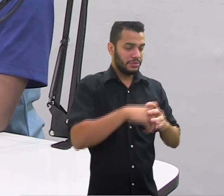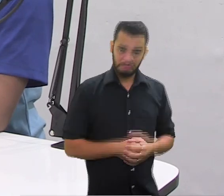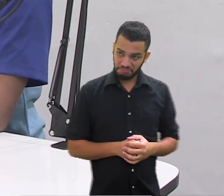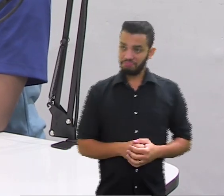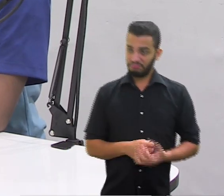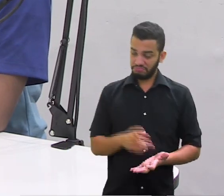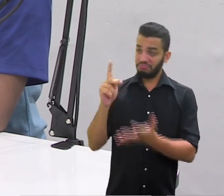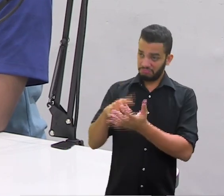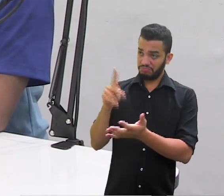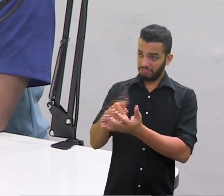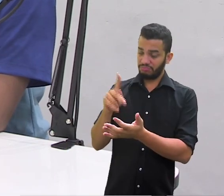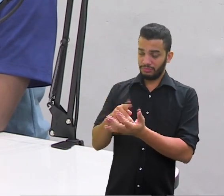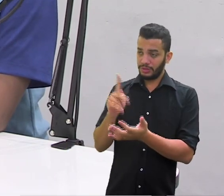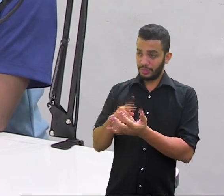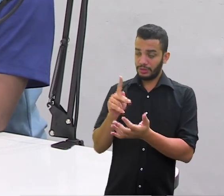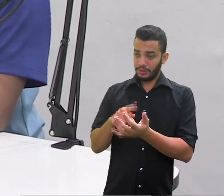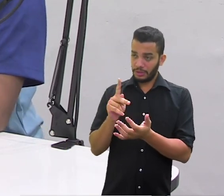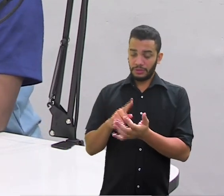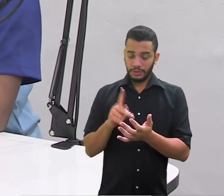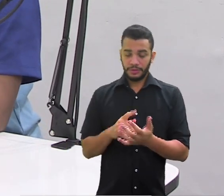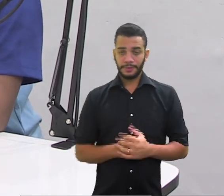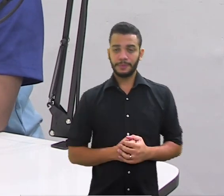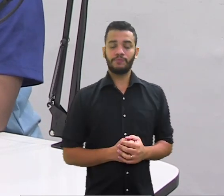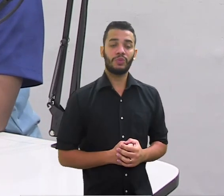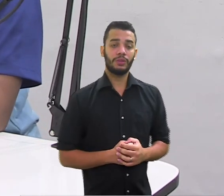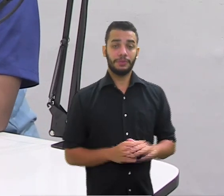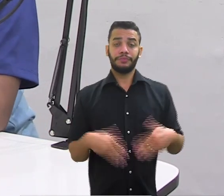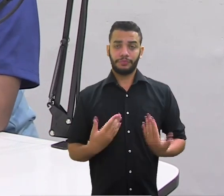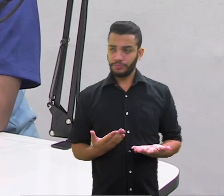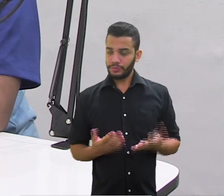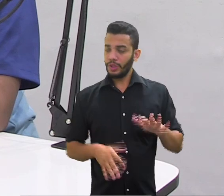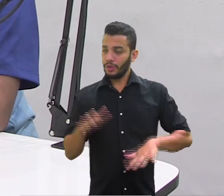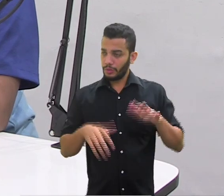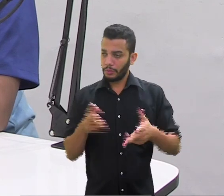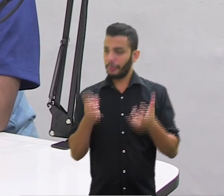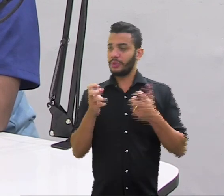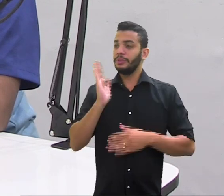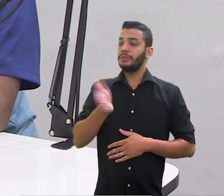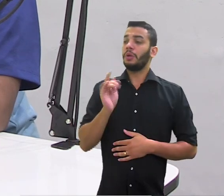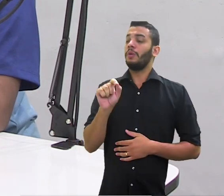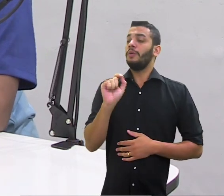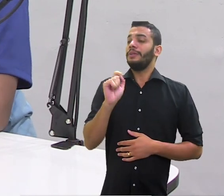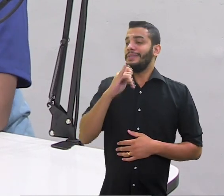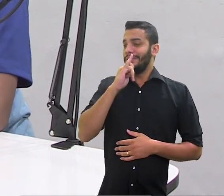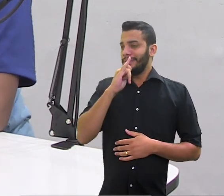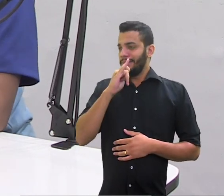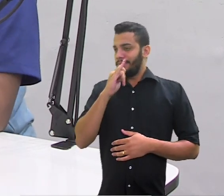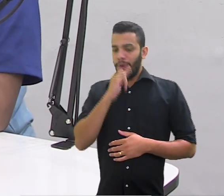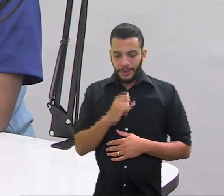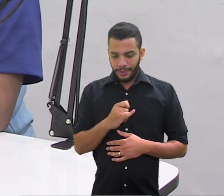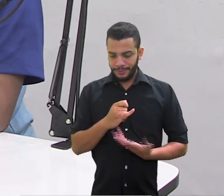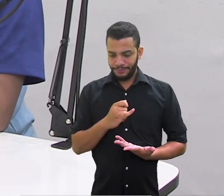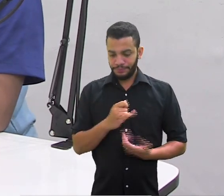que muitas das vezes, ou em algumas vezes, o mesmo estudante de uma